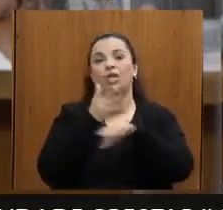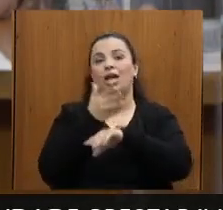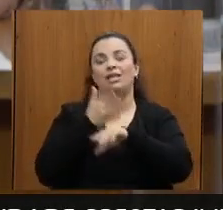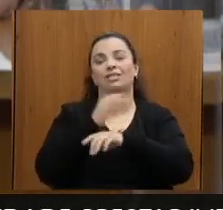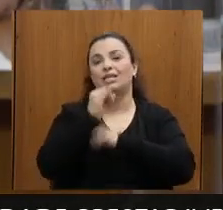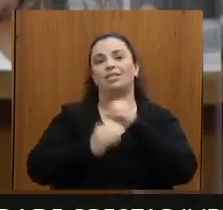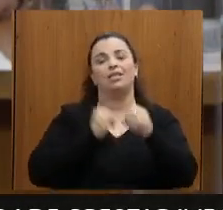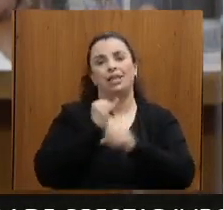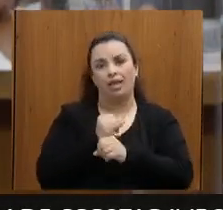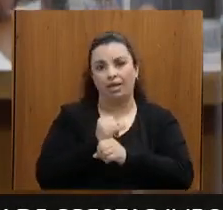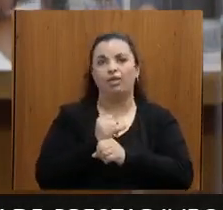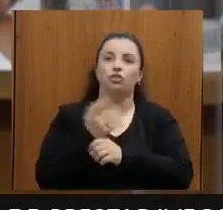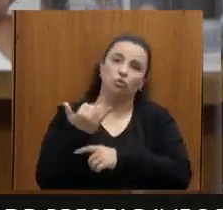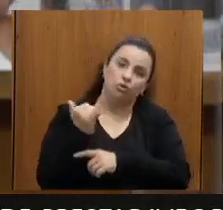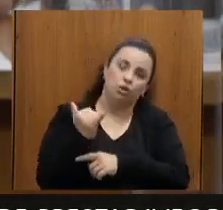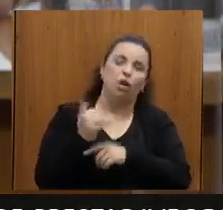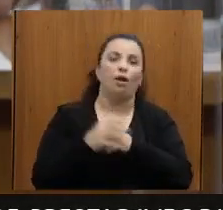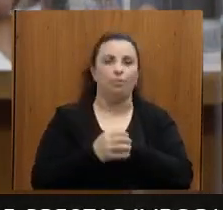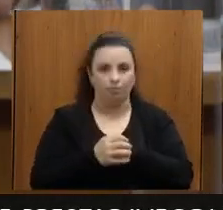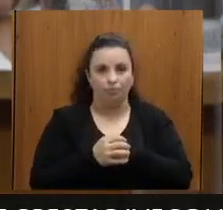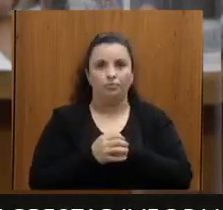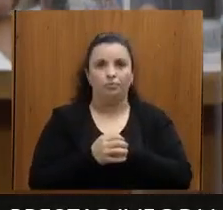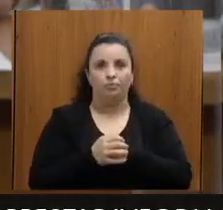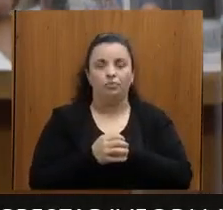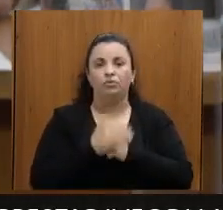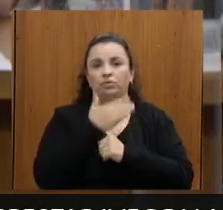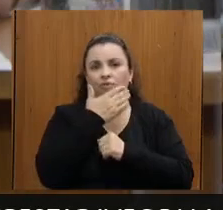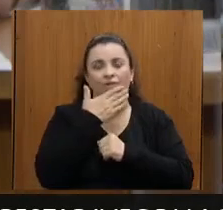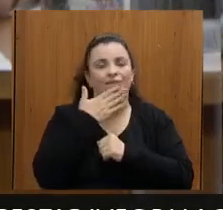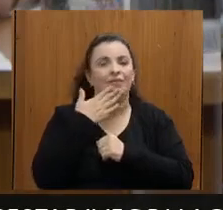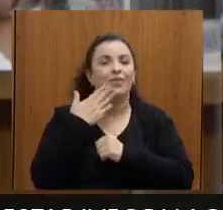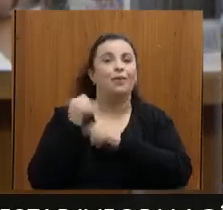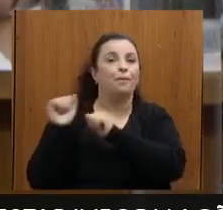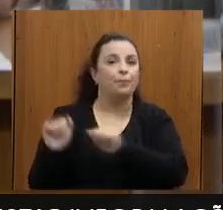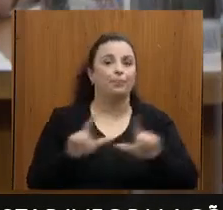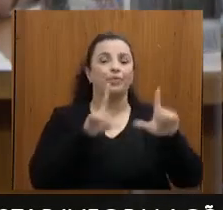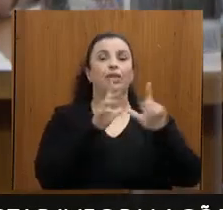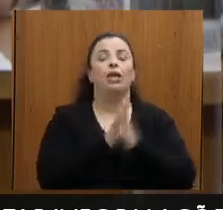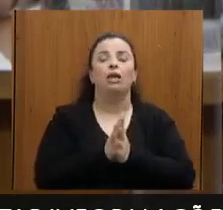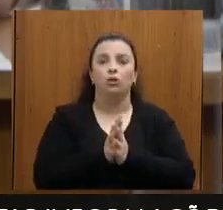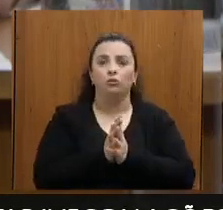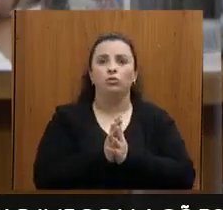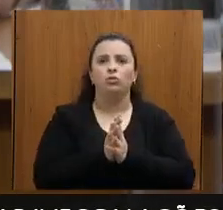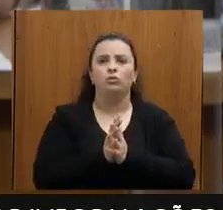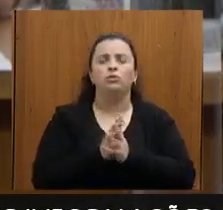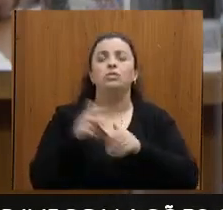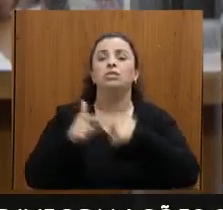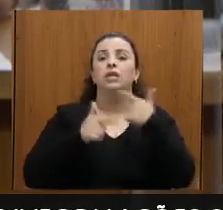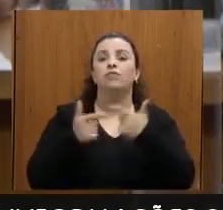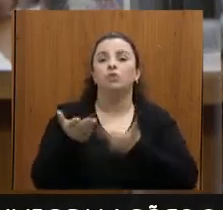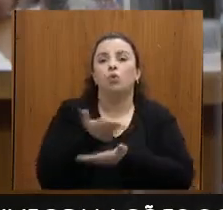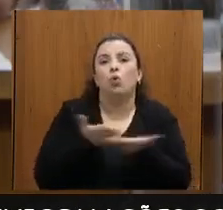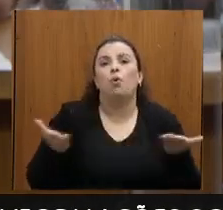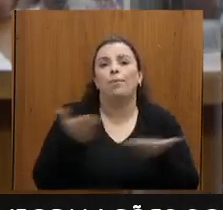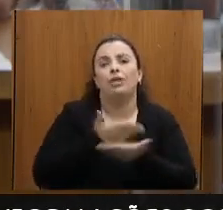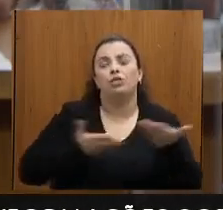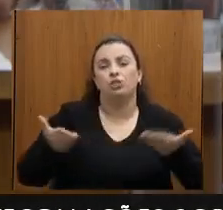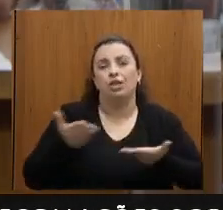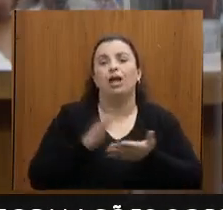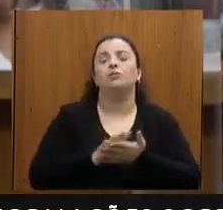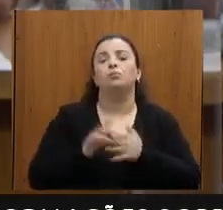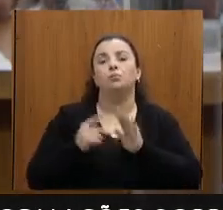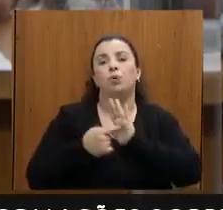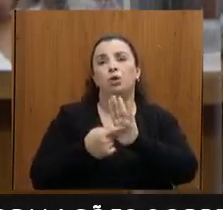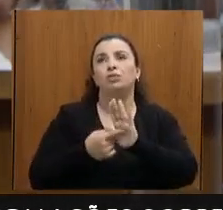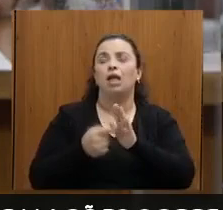internet e ao celular. Pode passar, favor. Dentro dos serviços compartilhados, trazendo aqui algumas ações de